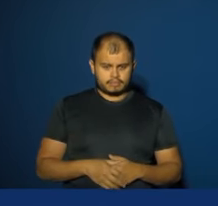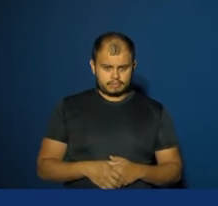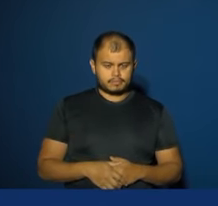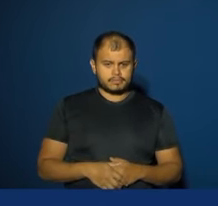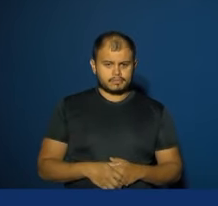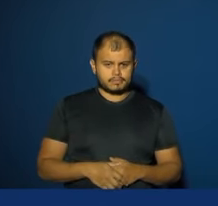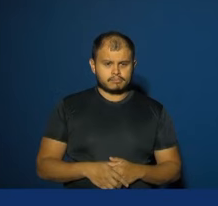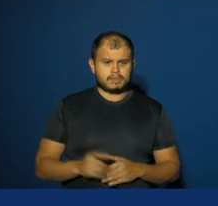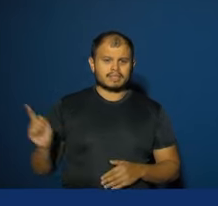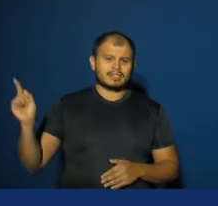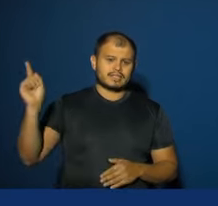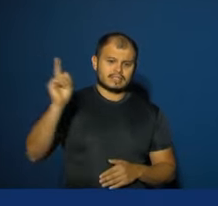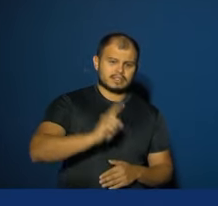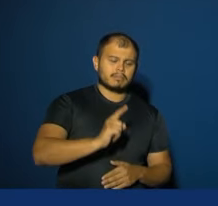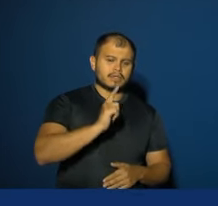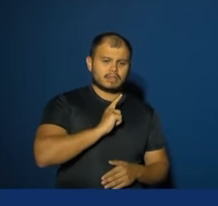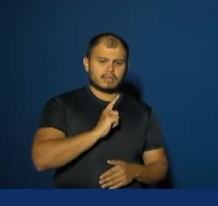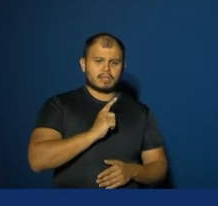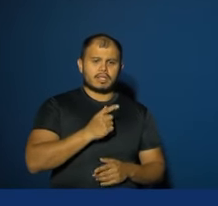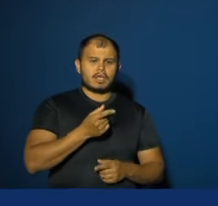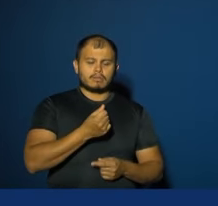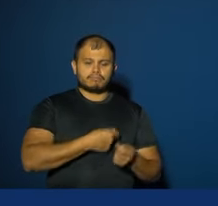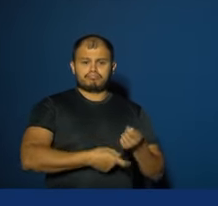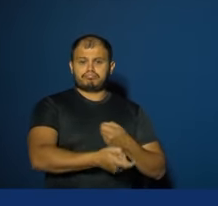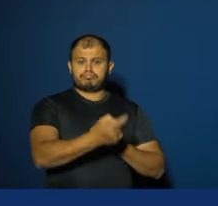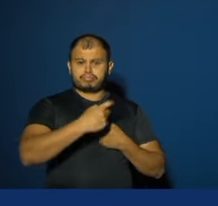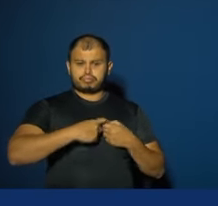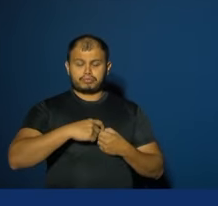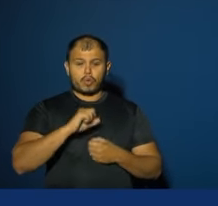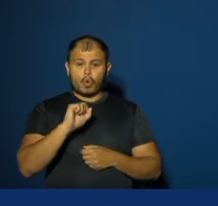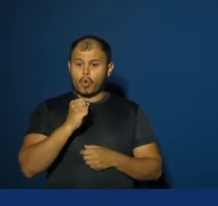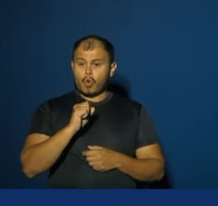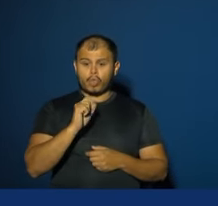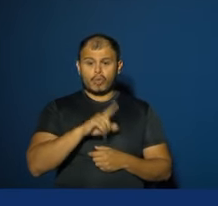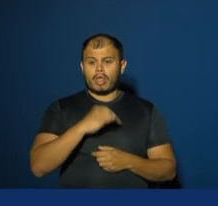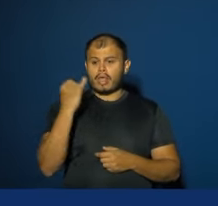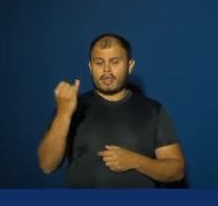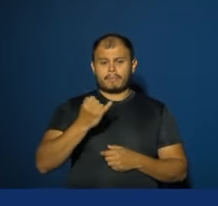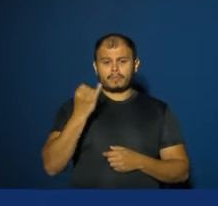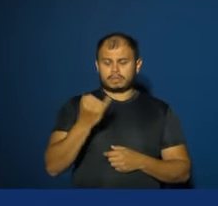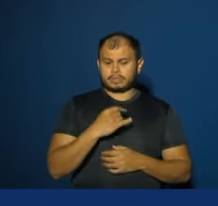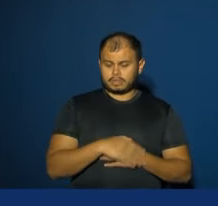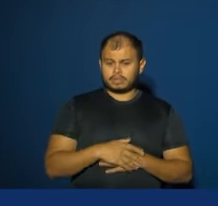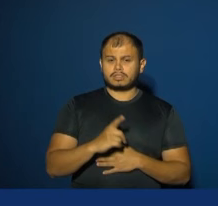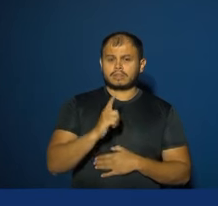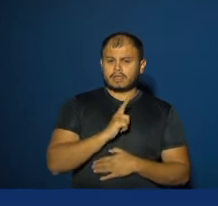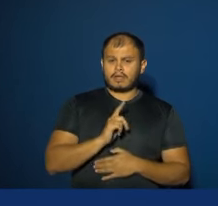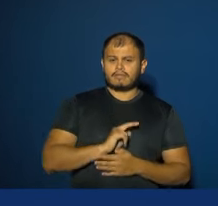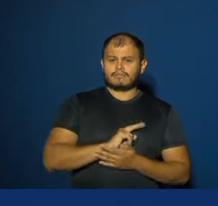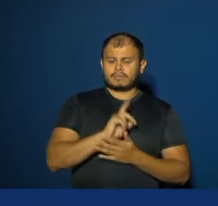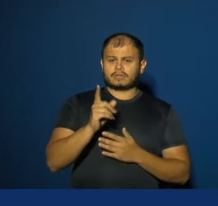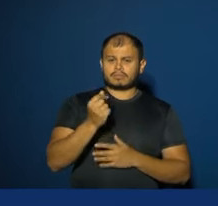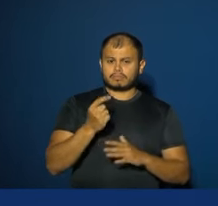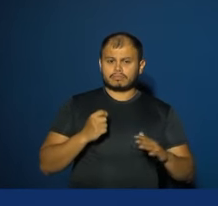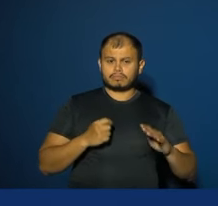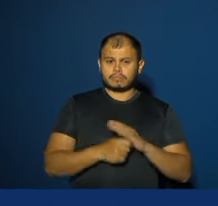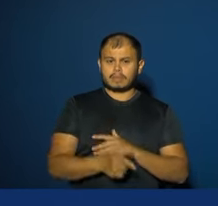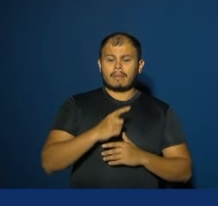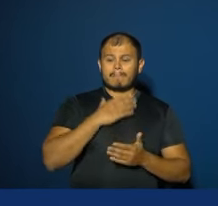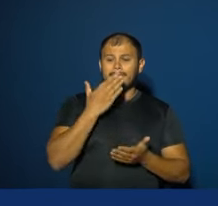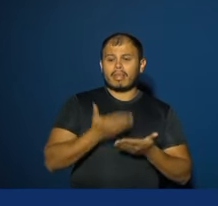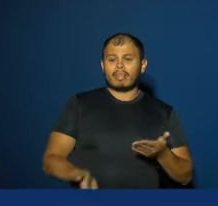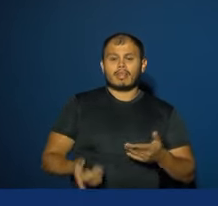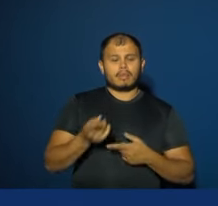trazer para colocar num projeto com taxa interna de retorno é o é muito relevante teve fundo desses soberanos que perdeu